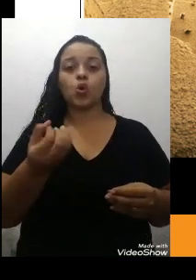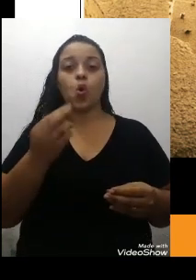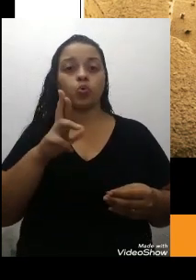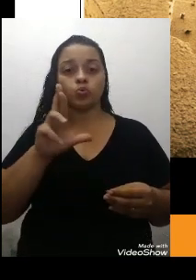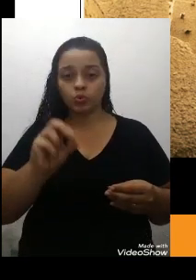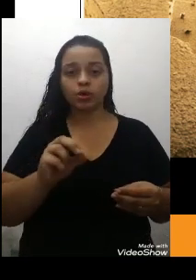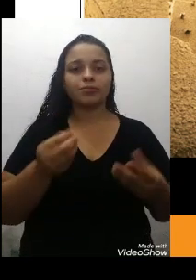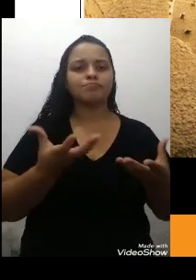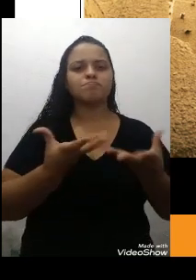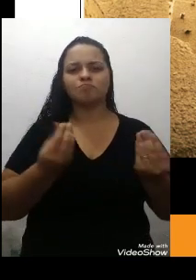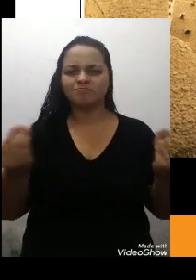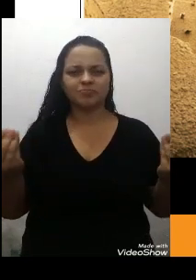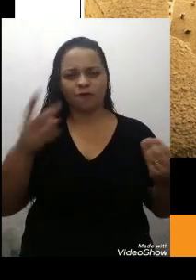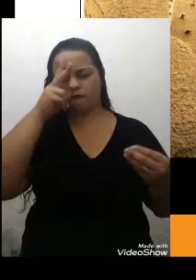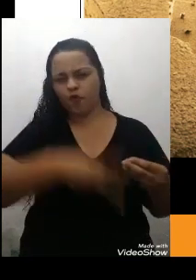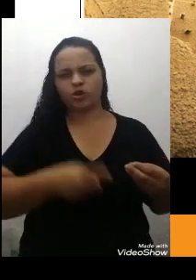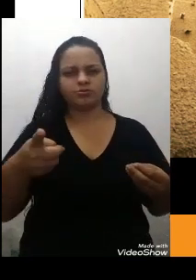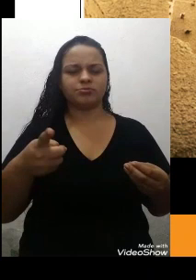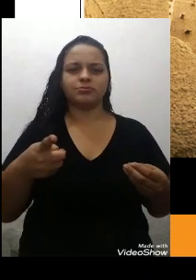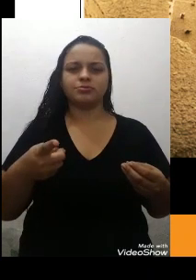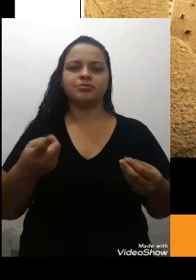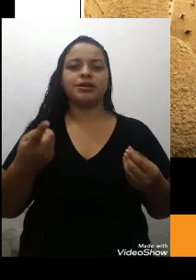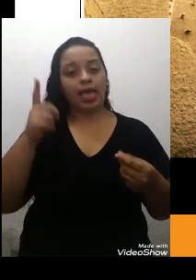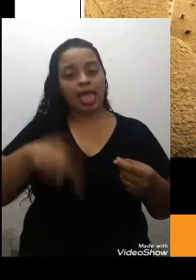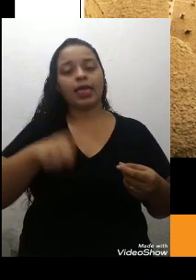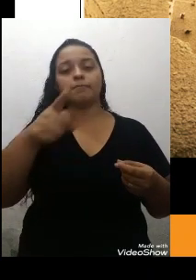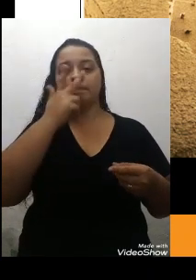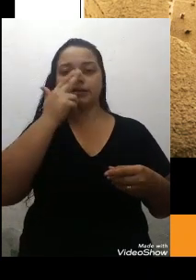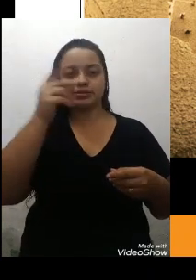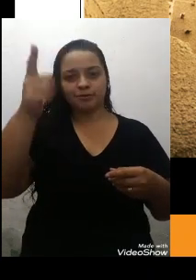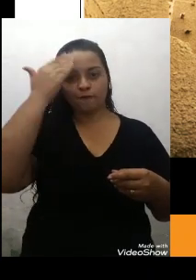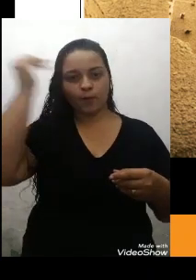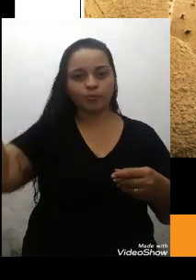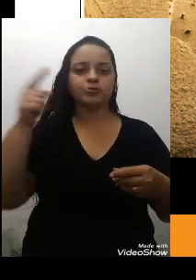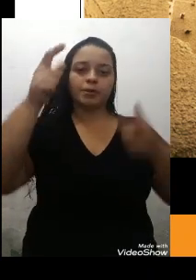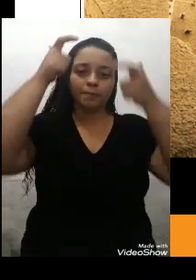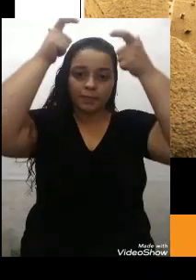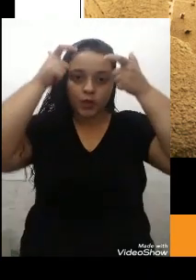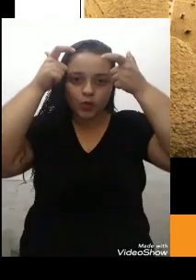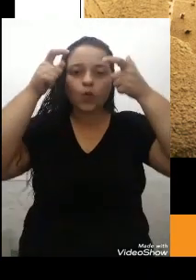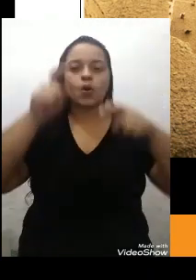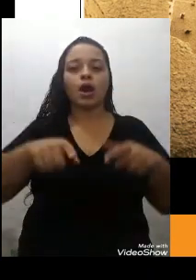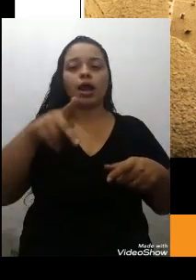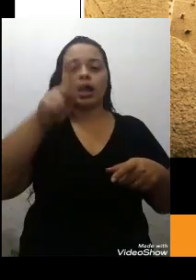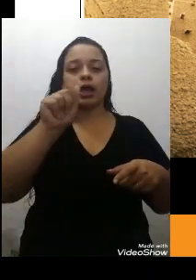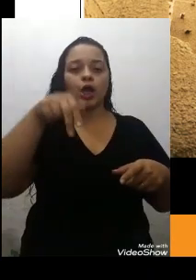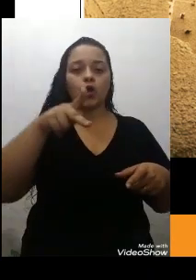muito densa. E aí ganha destaque um imperador chamado Kanku Musa, ou às